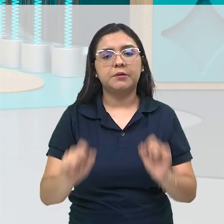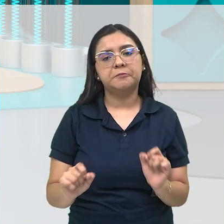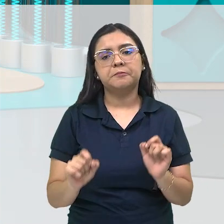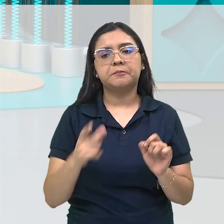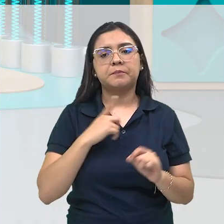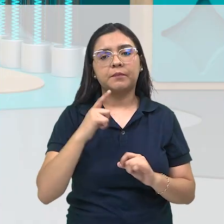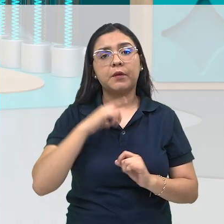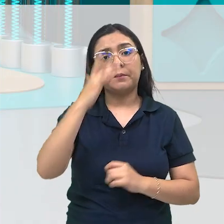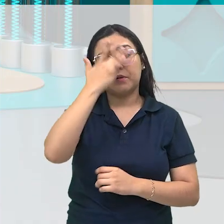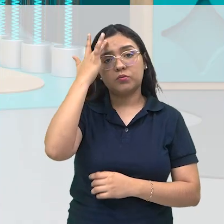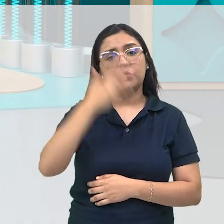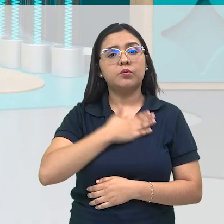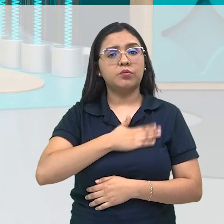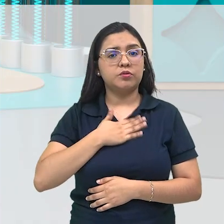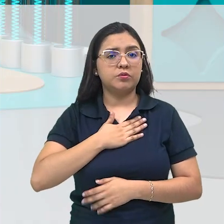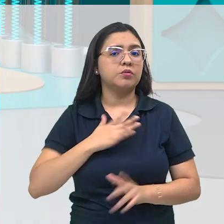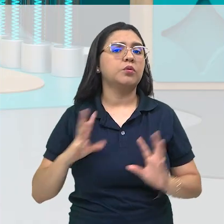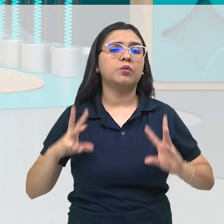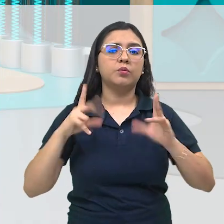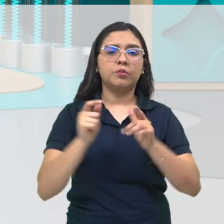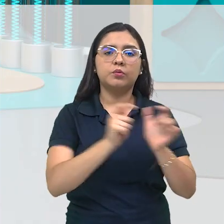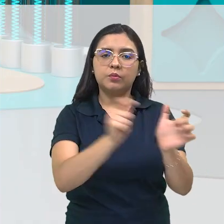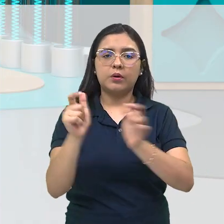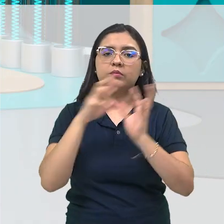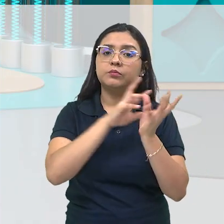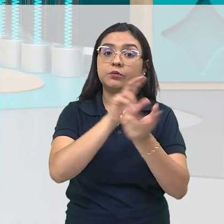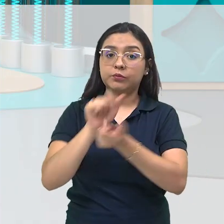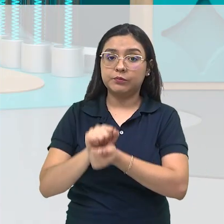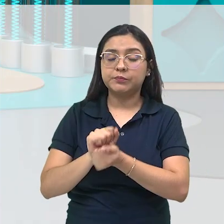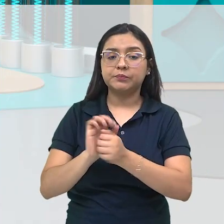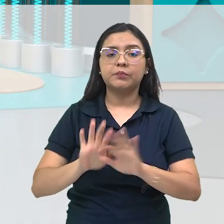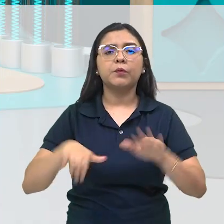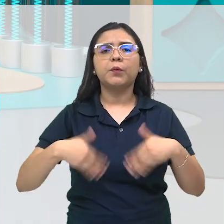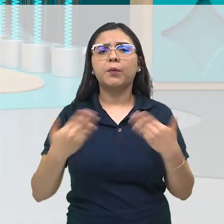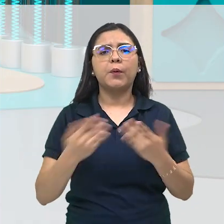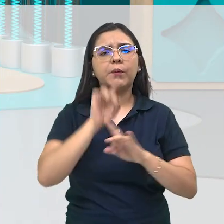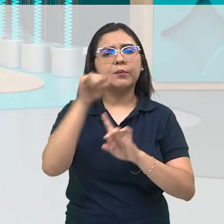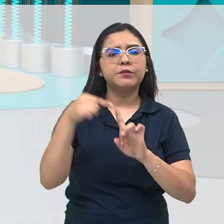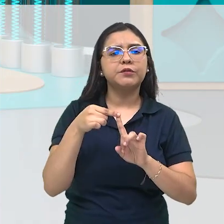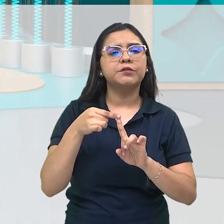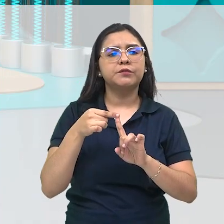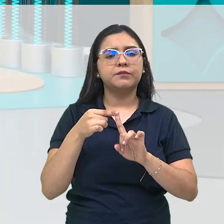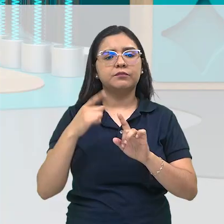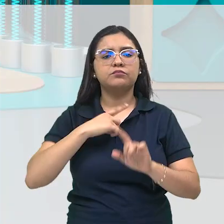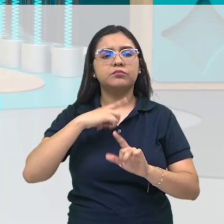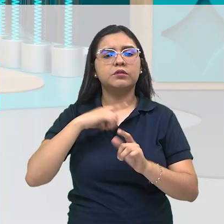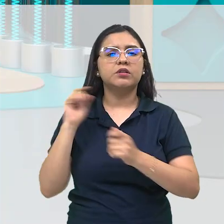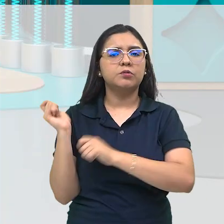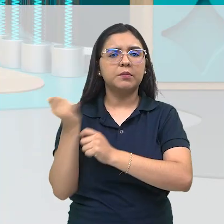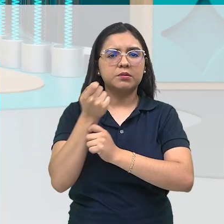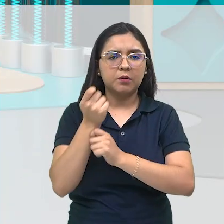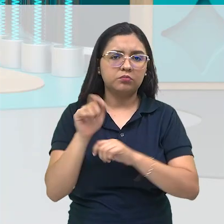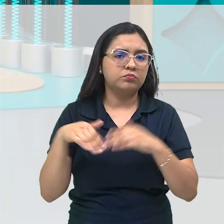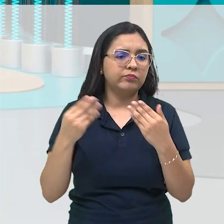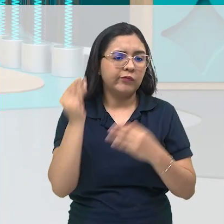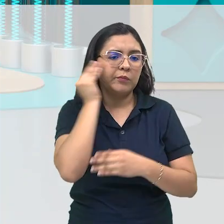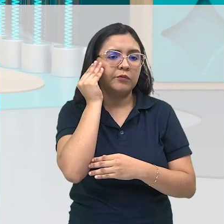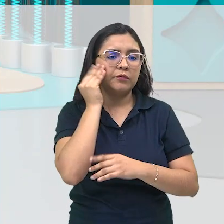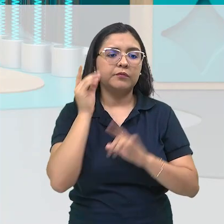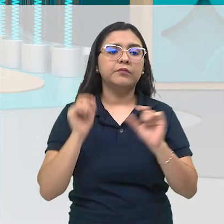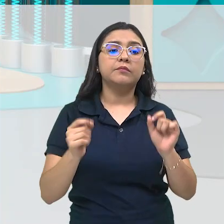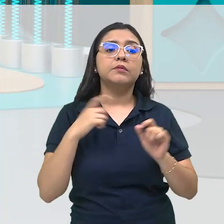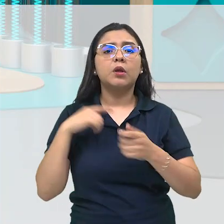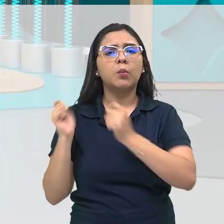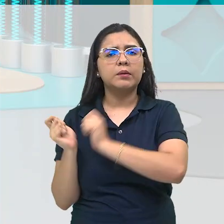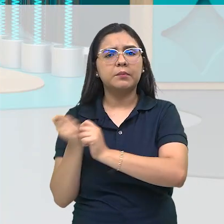Conquistando adeptos em todos os lugares do mundo. Qual é o objetivo do jogo do beisebol? Vamos ver aqui, olha só.